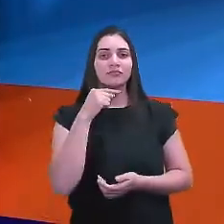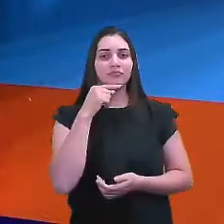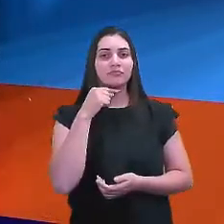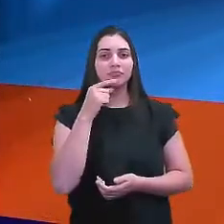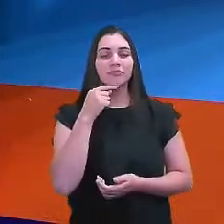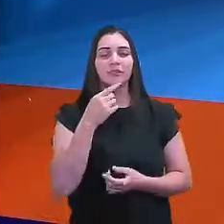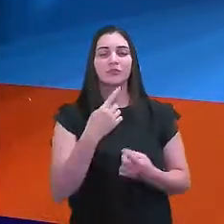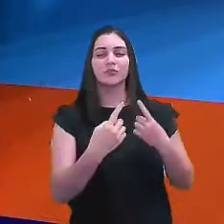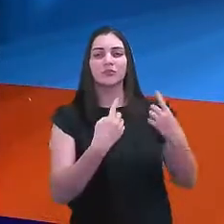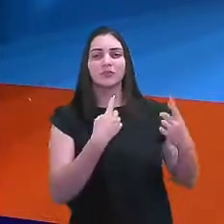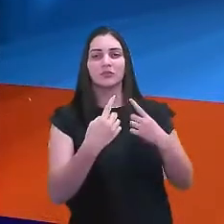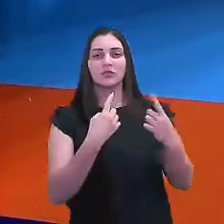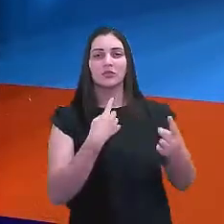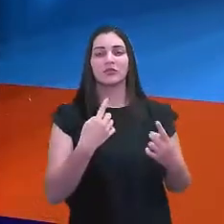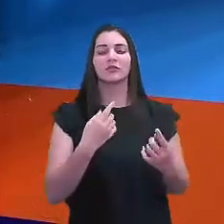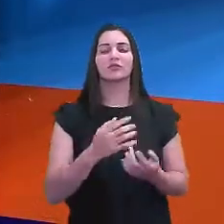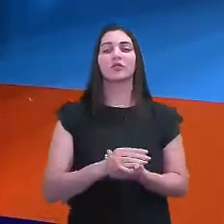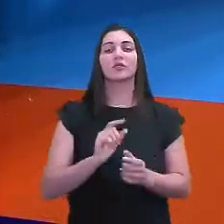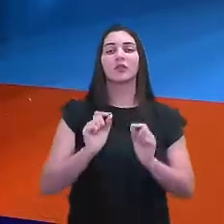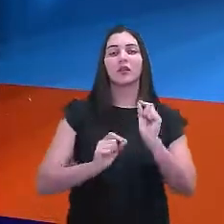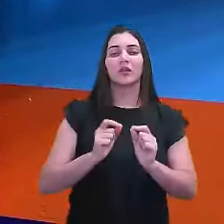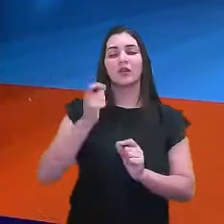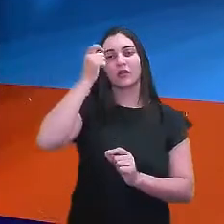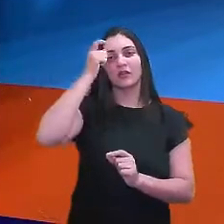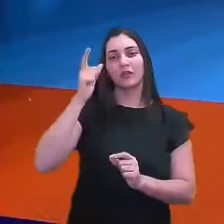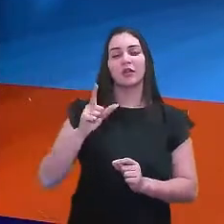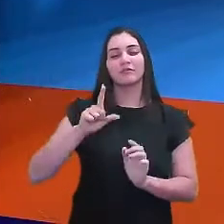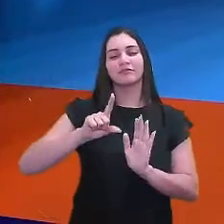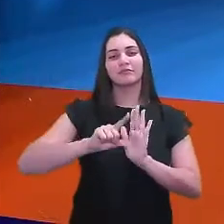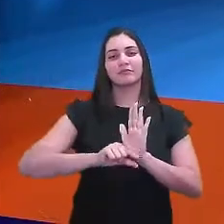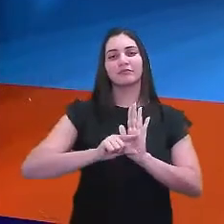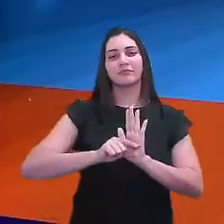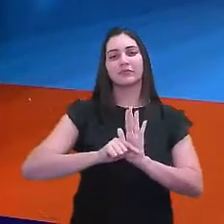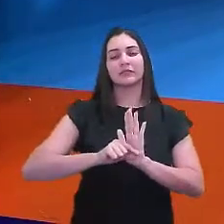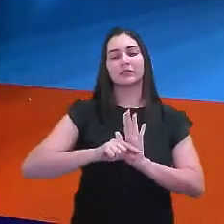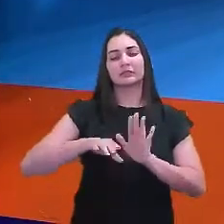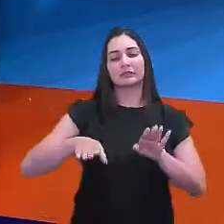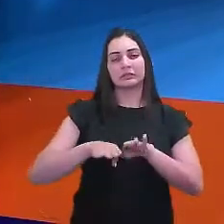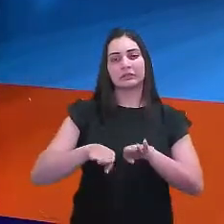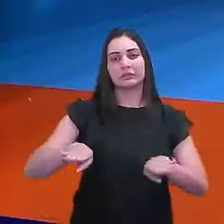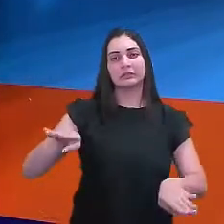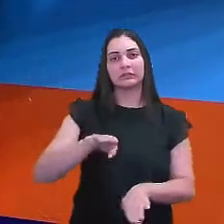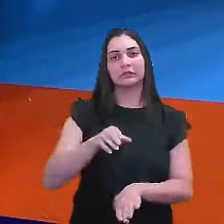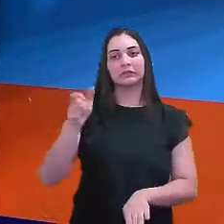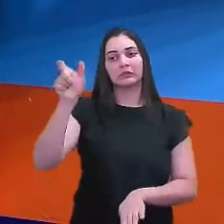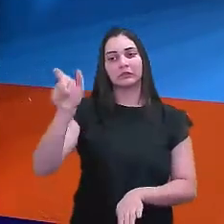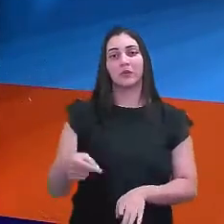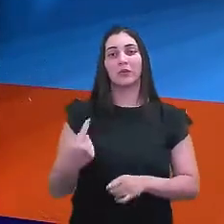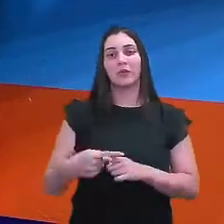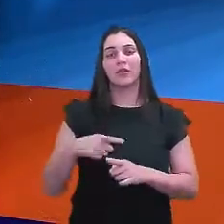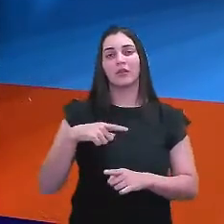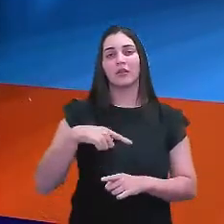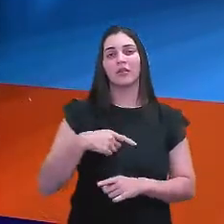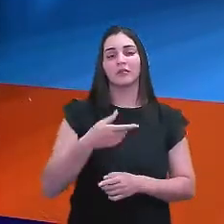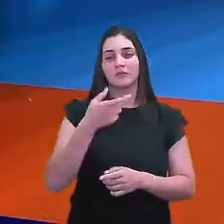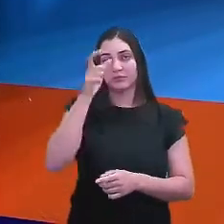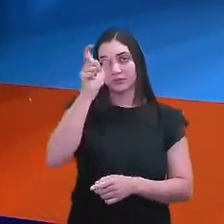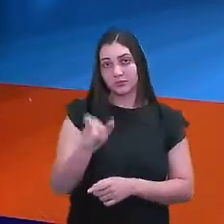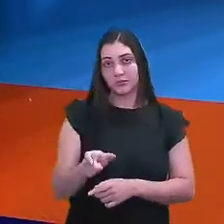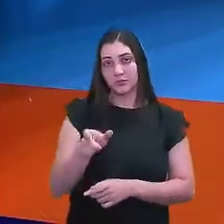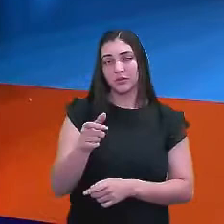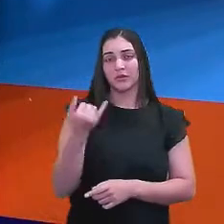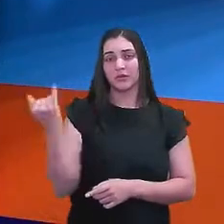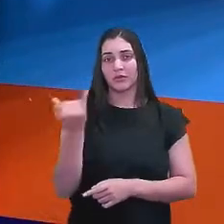nenhum diálogo, não flerte de forma nenhuma com a ideia de apequenar e desvaziar o outro. Porque se tem alguém importante aqui é você, aluno e